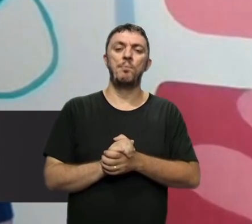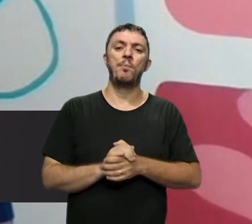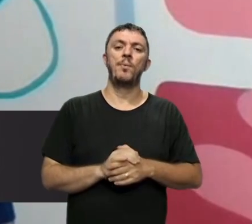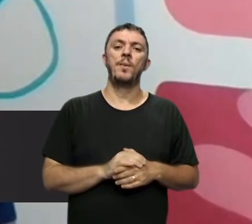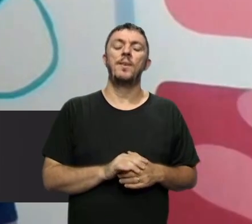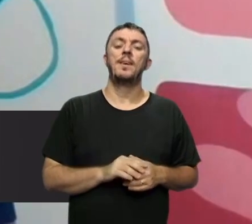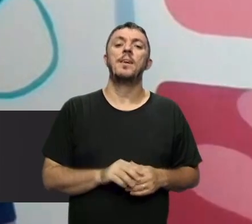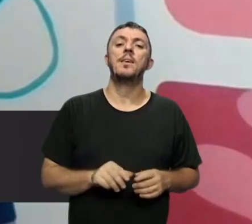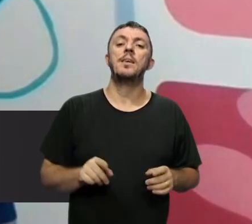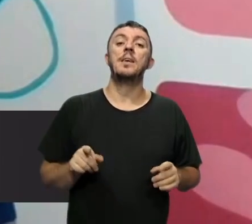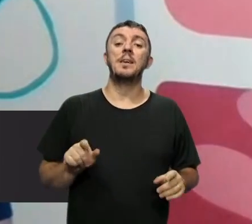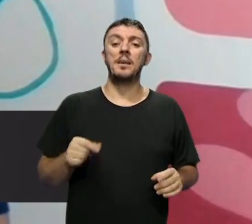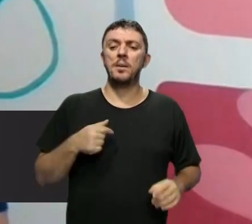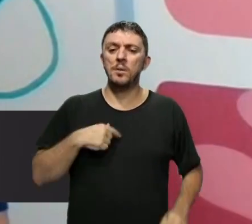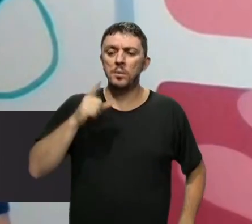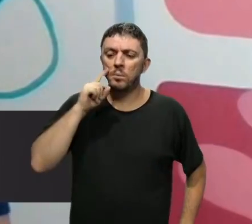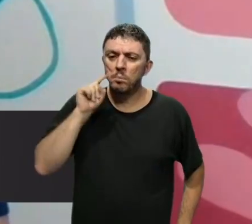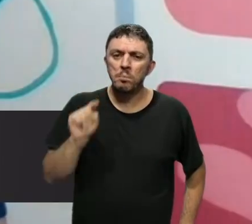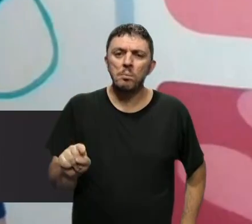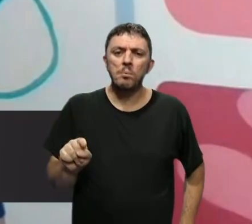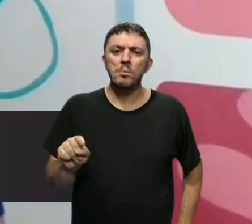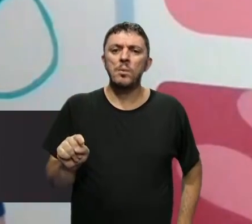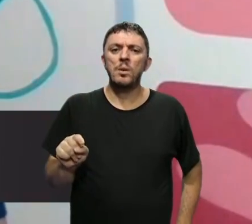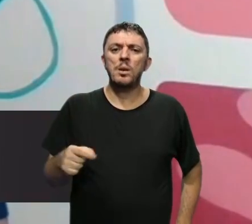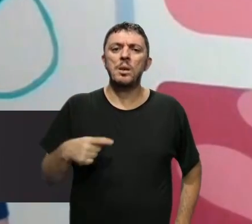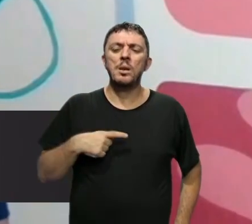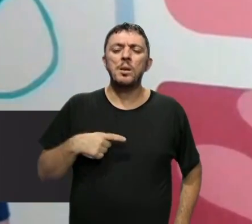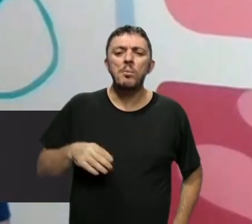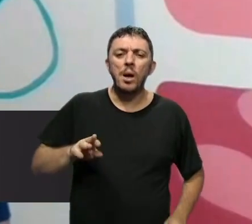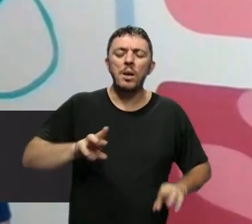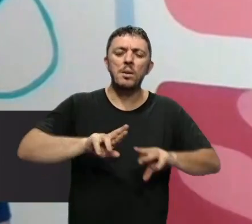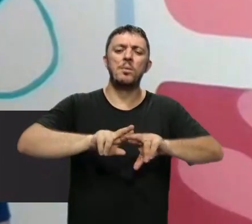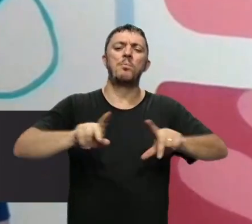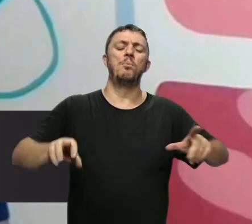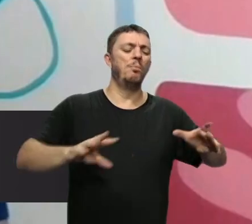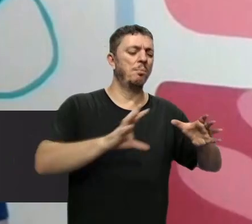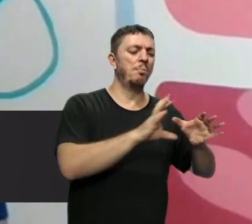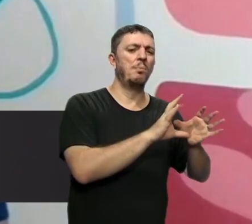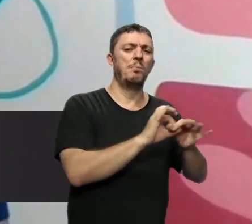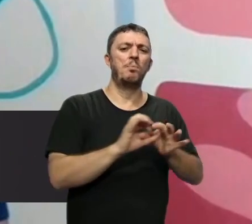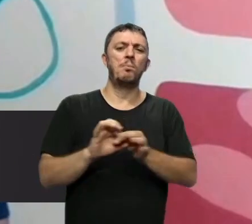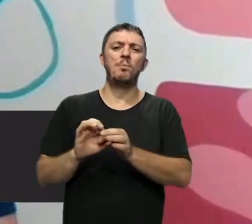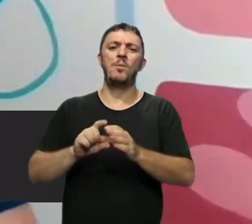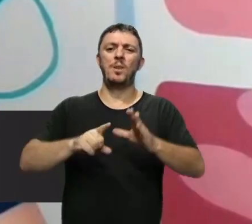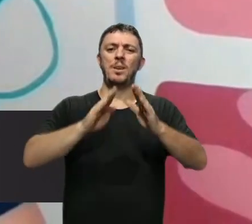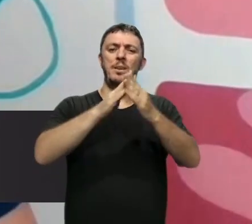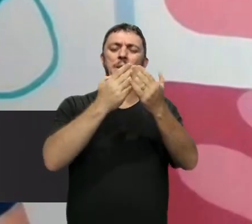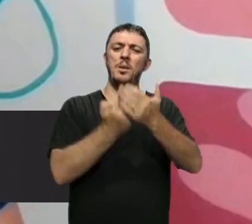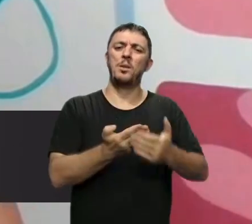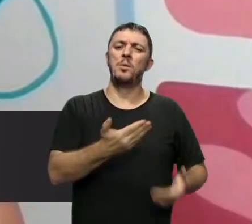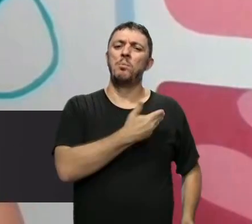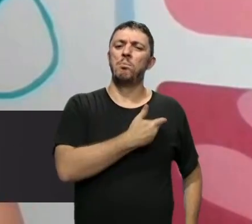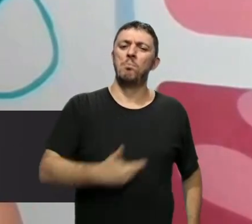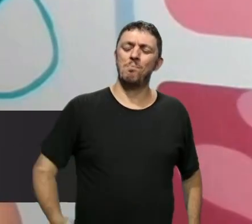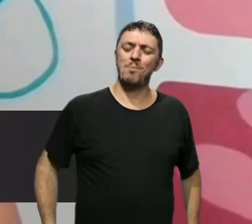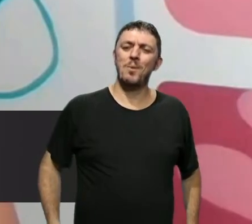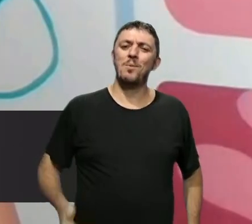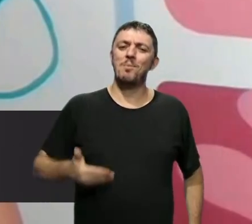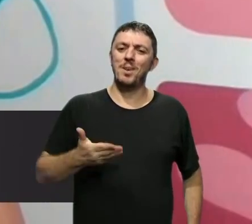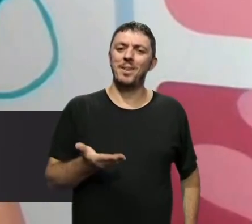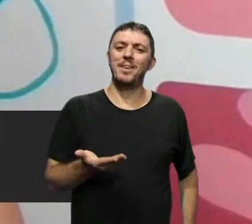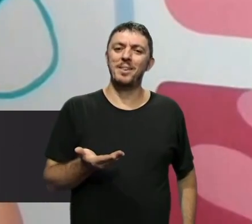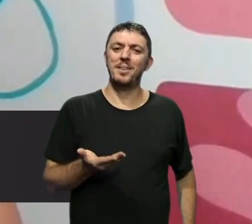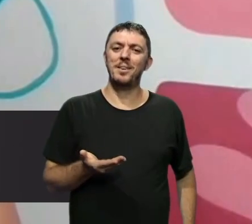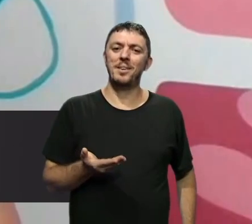E aí, encontrando essas possibilidades nos mais diferentes contextos, né, da escola pública, até porque na escola pública tem